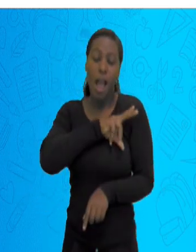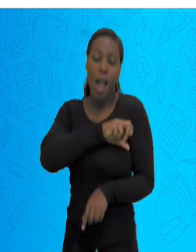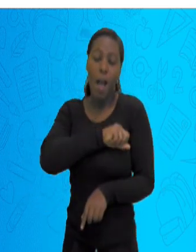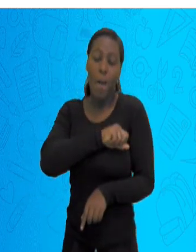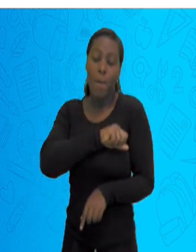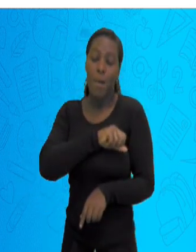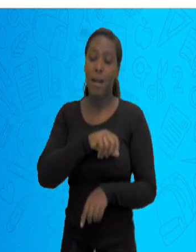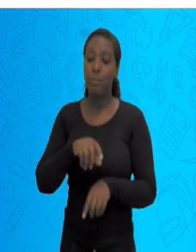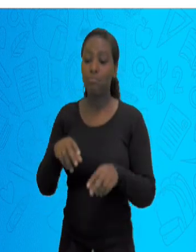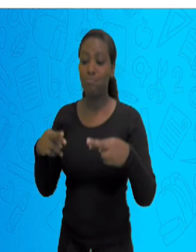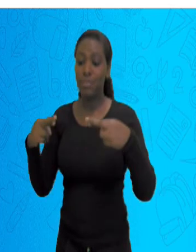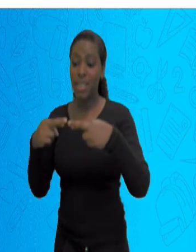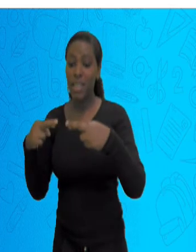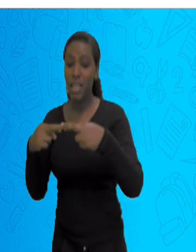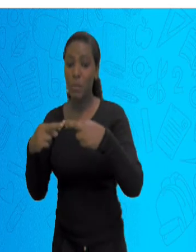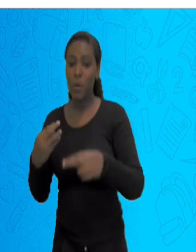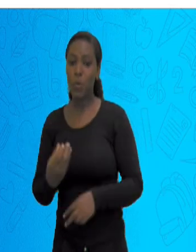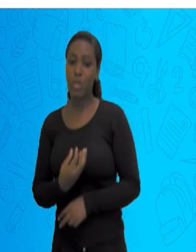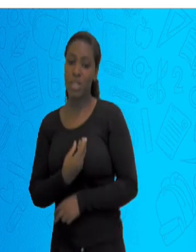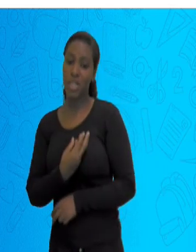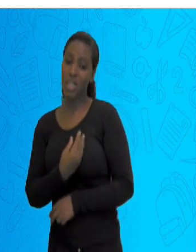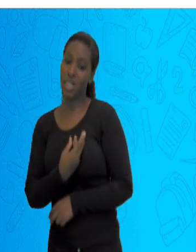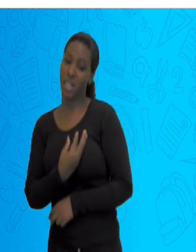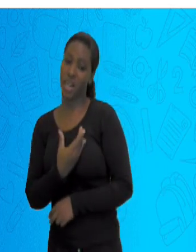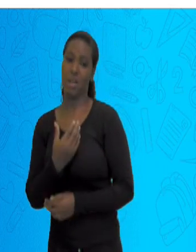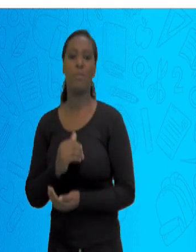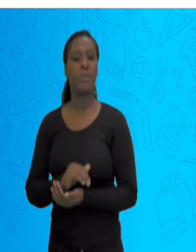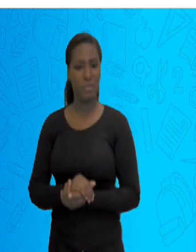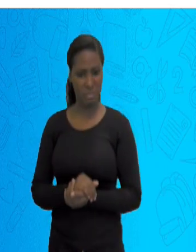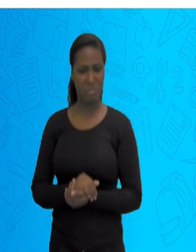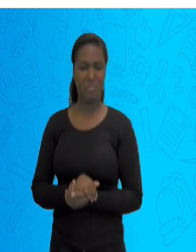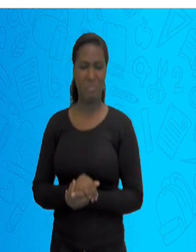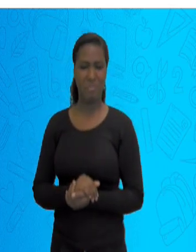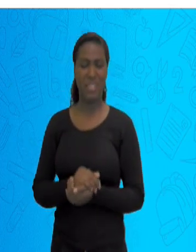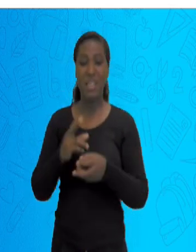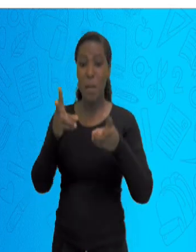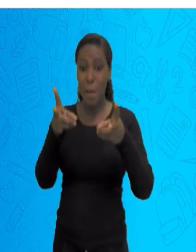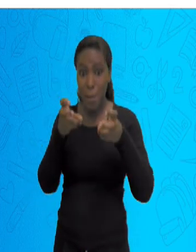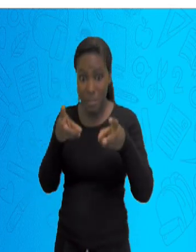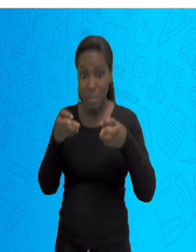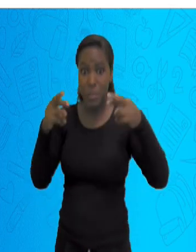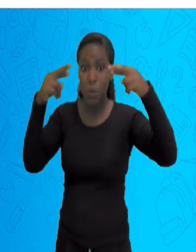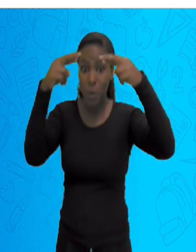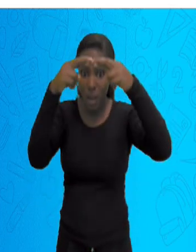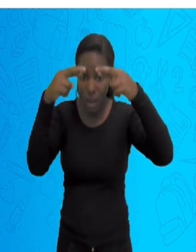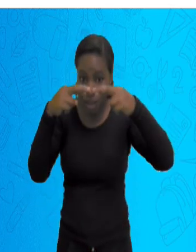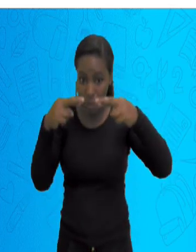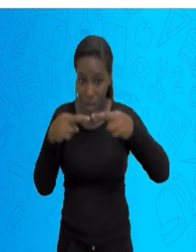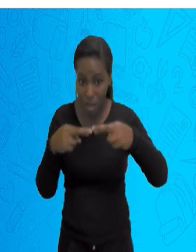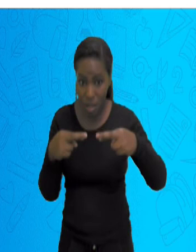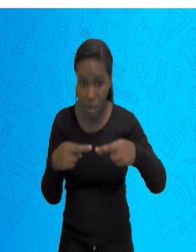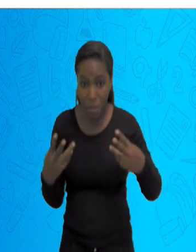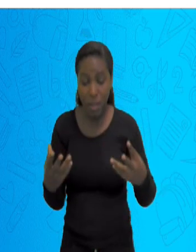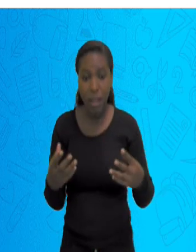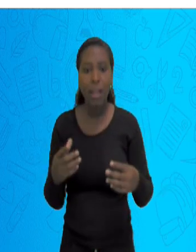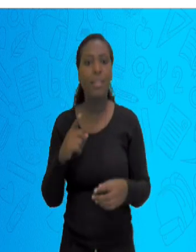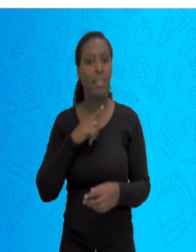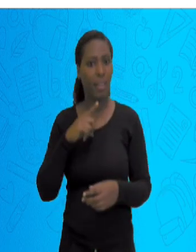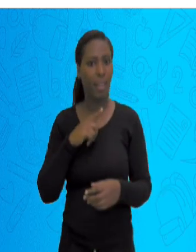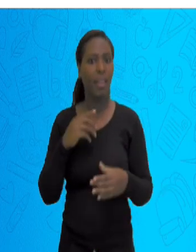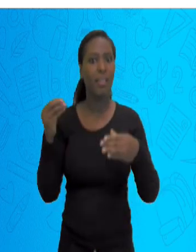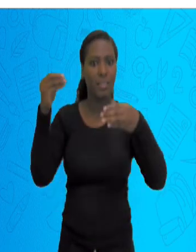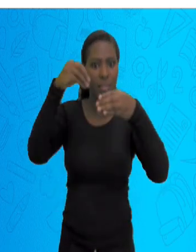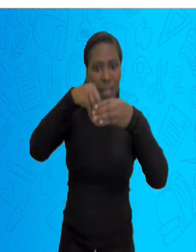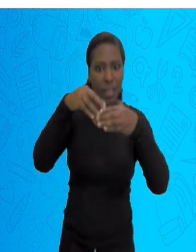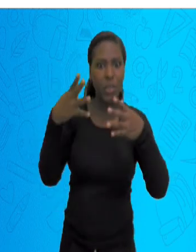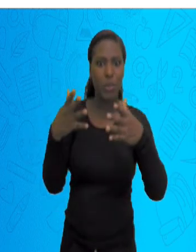Perceberam a rima que foi feita com muito cuidado nesse soneto de fidelidade?